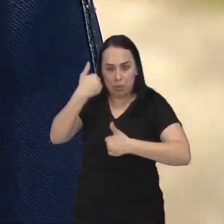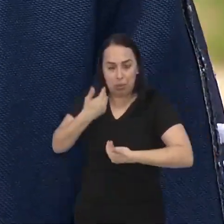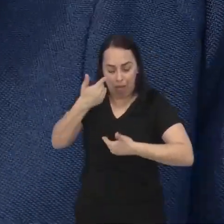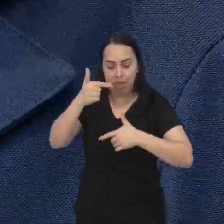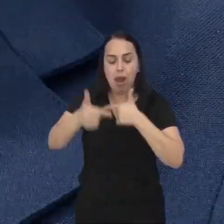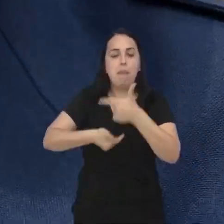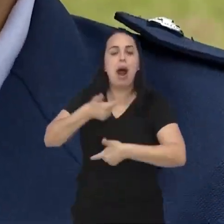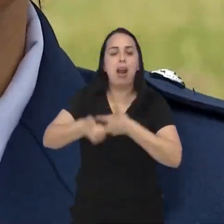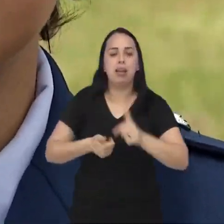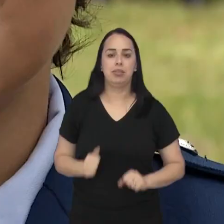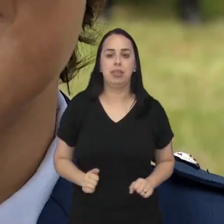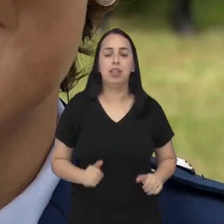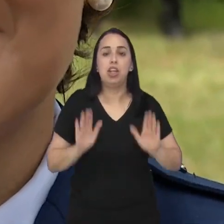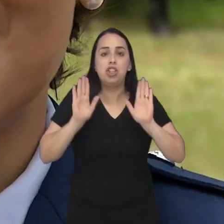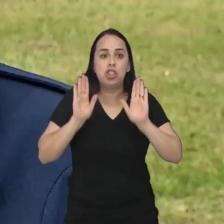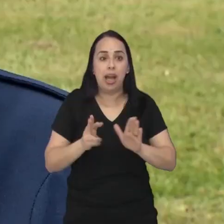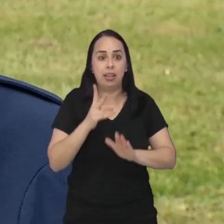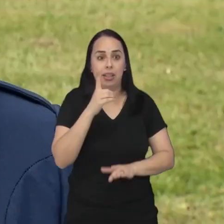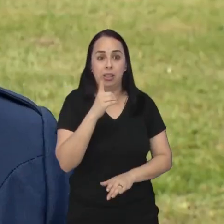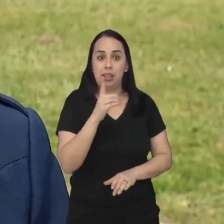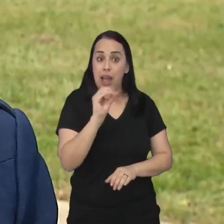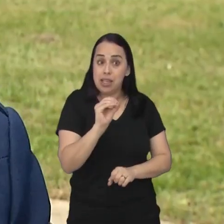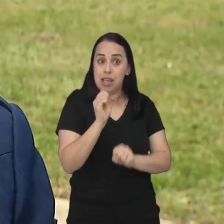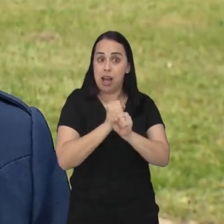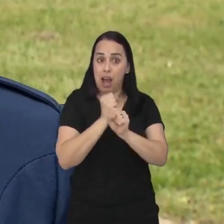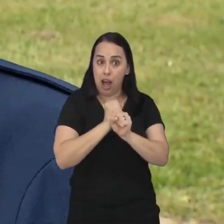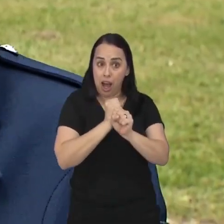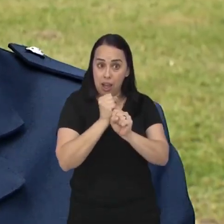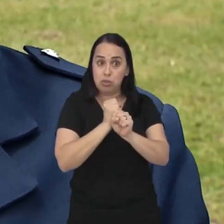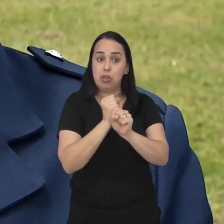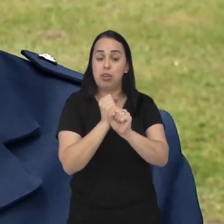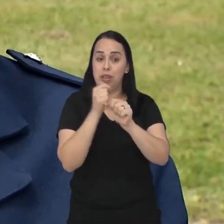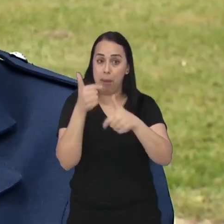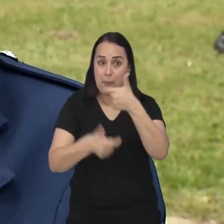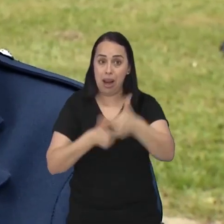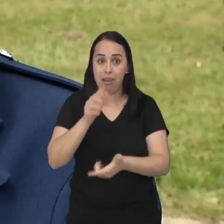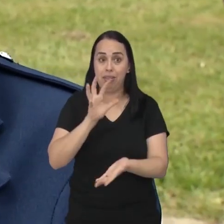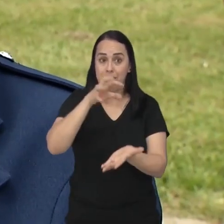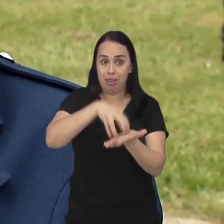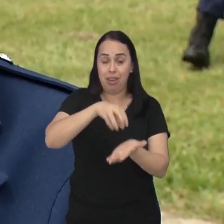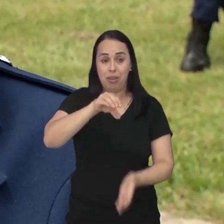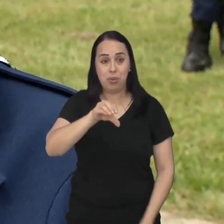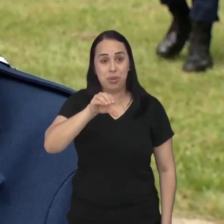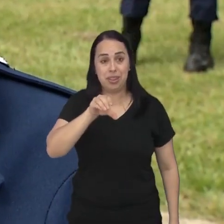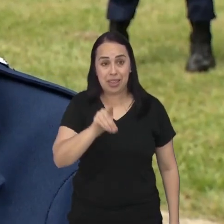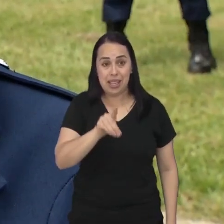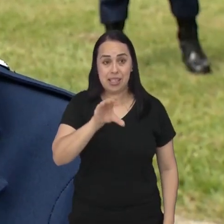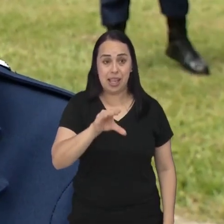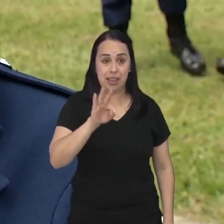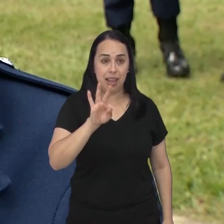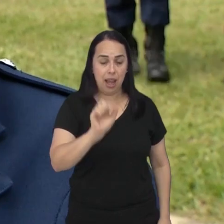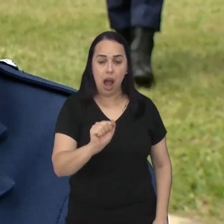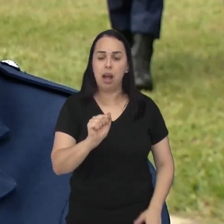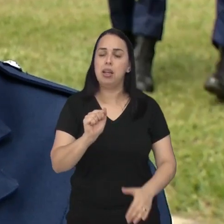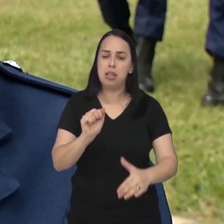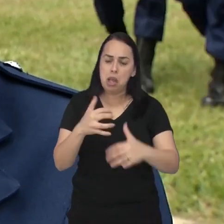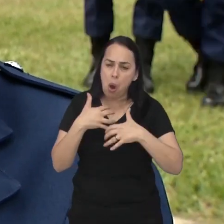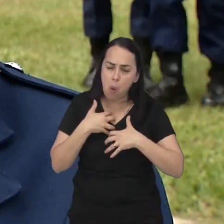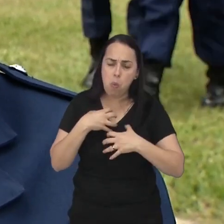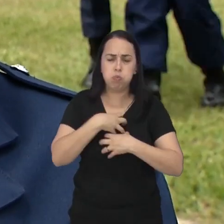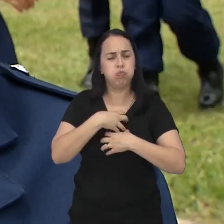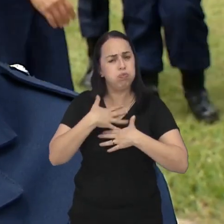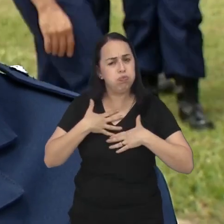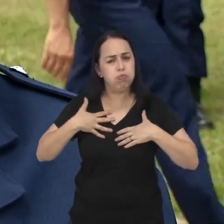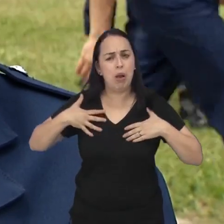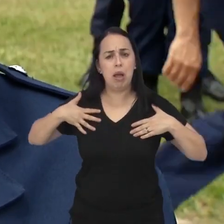medalha militar por tempo de serviço. Eu estou aqui no DCTA há 10 anos, então metade do meu tempo de serviço eu estou cumprindo aqui. E é